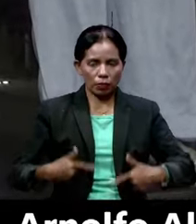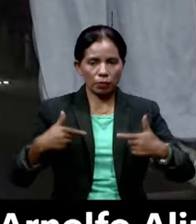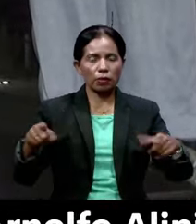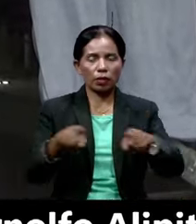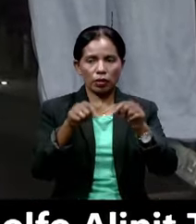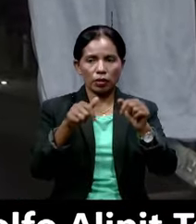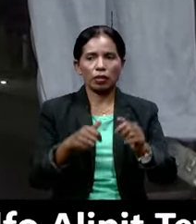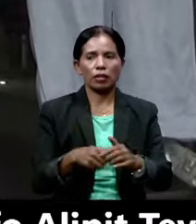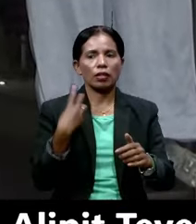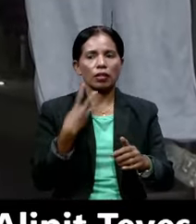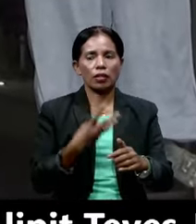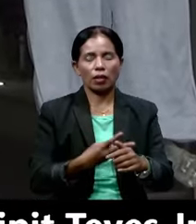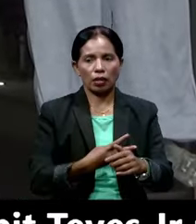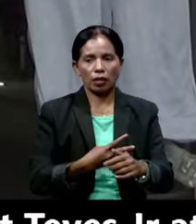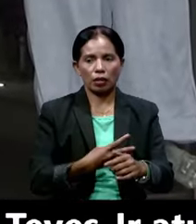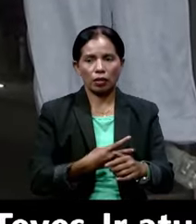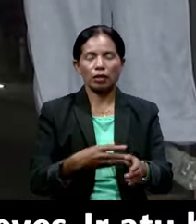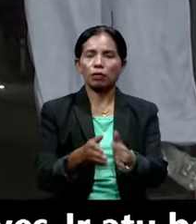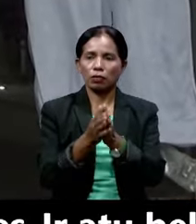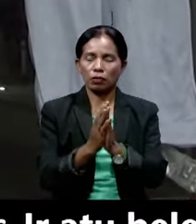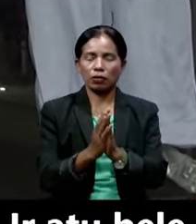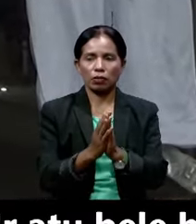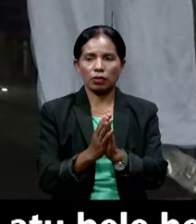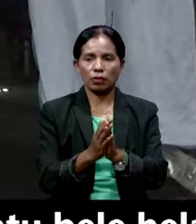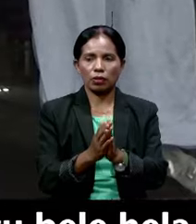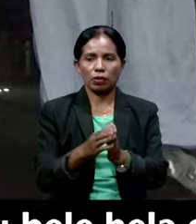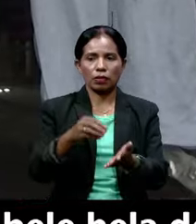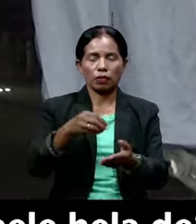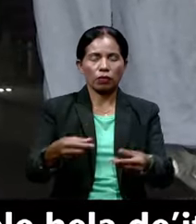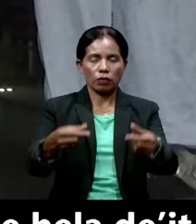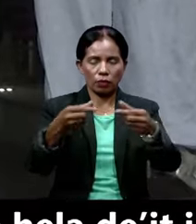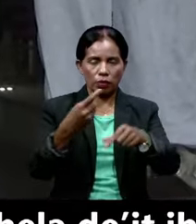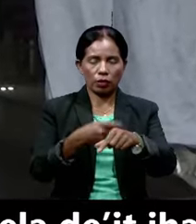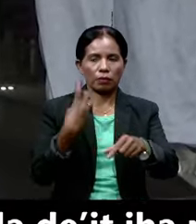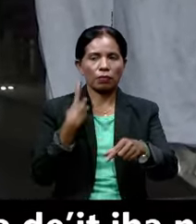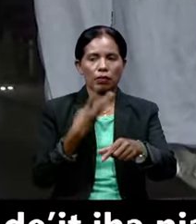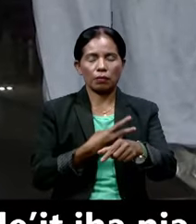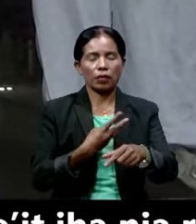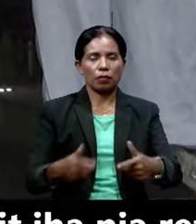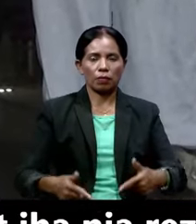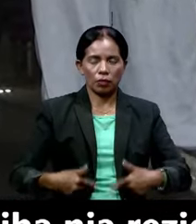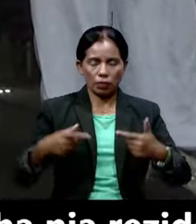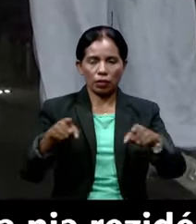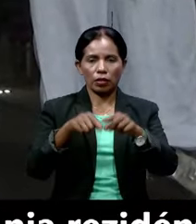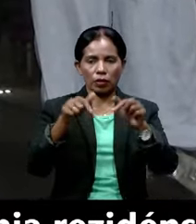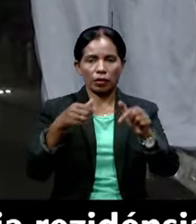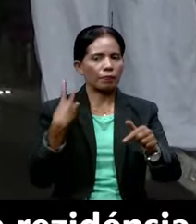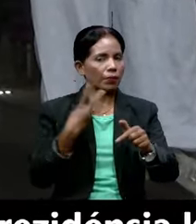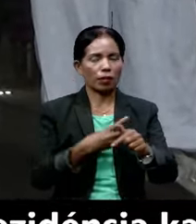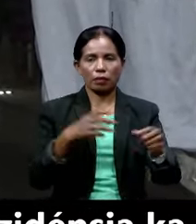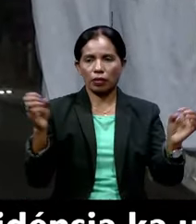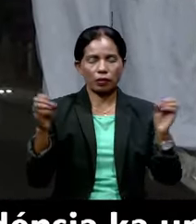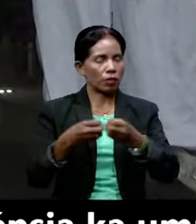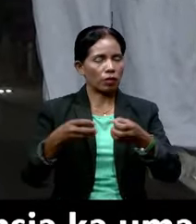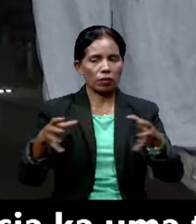mas bem a mim mos russo bem cria condição ba a mim, tam a mim muris mas ne. A mim lá hoje a mim lá coi